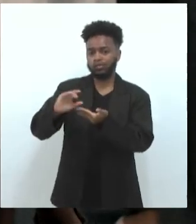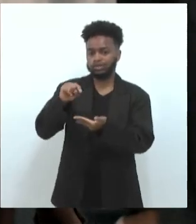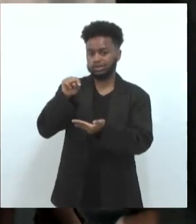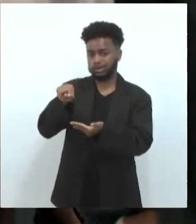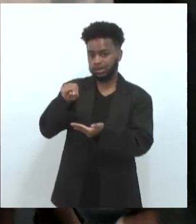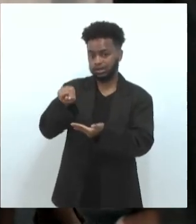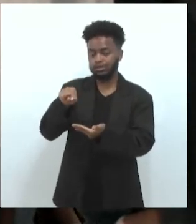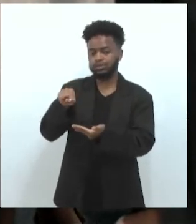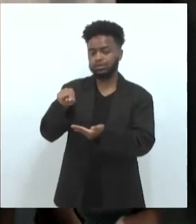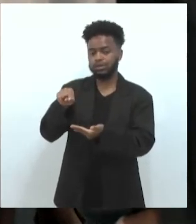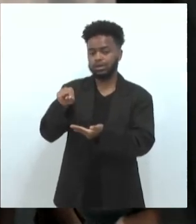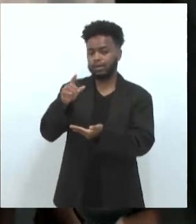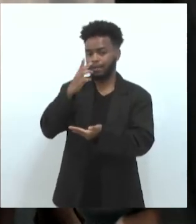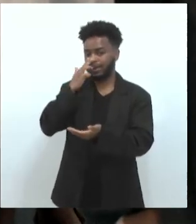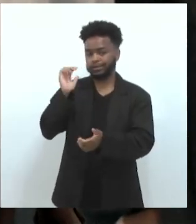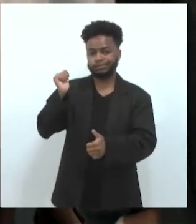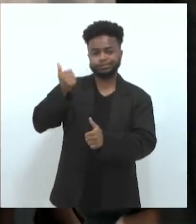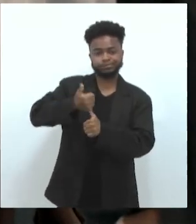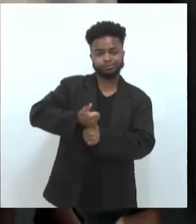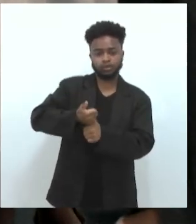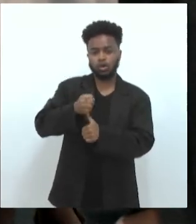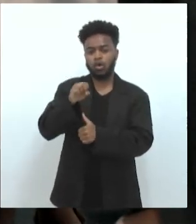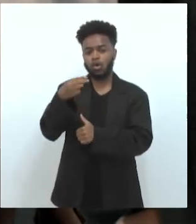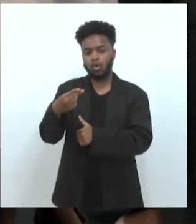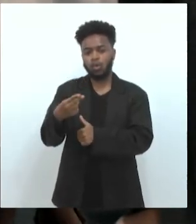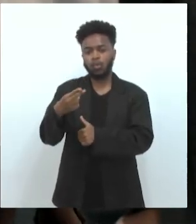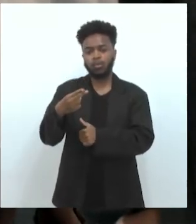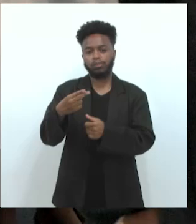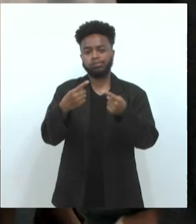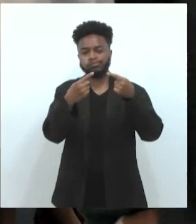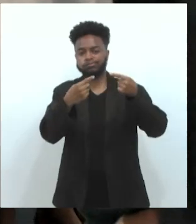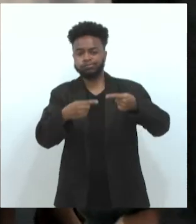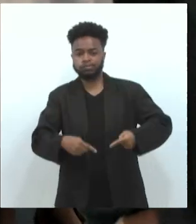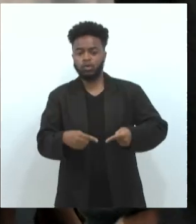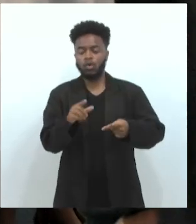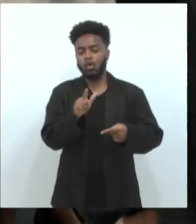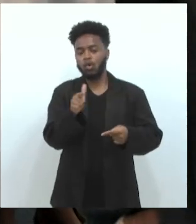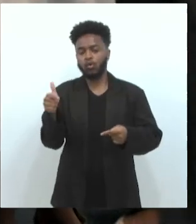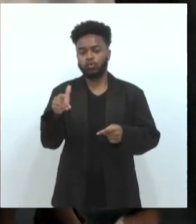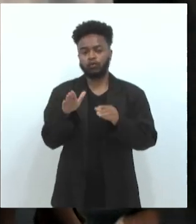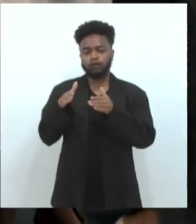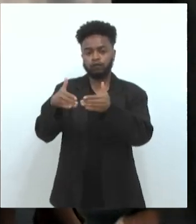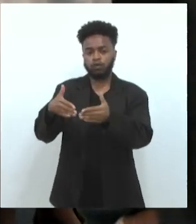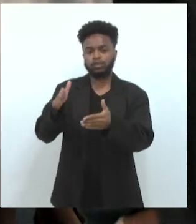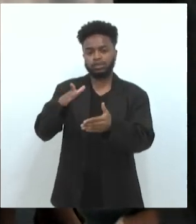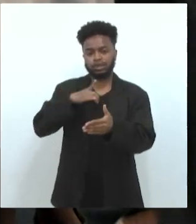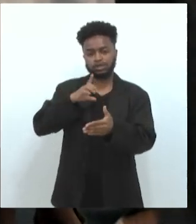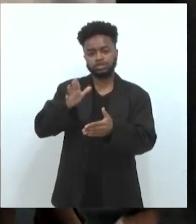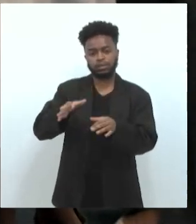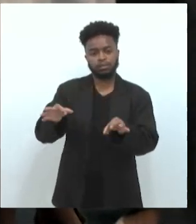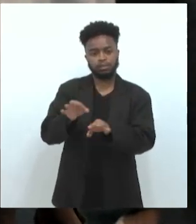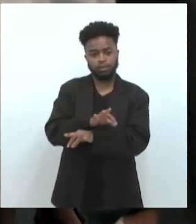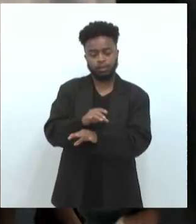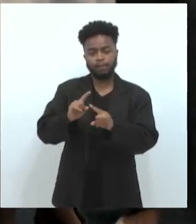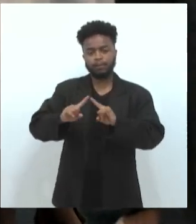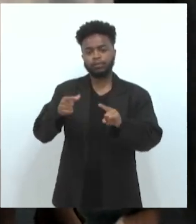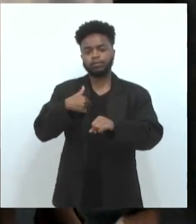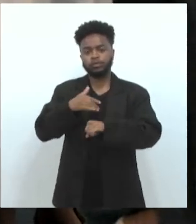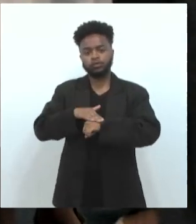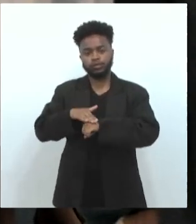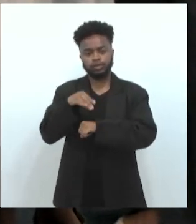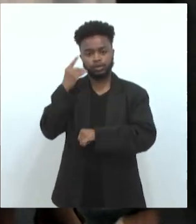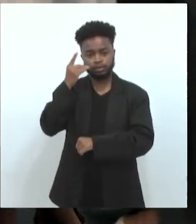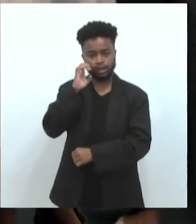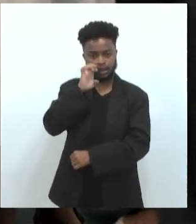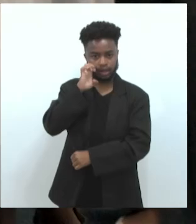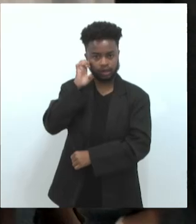se sobrepunha ou disputava um espaço semelhante ao fórum que já está na lei. Mas eu conversei com a deputada Érica, ela me explicou, e